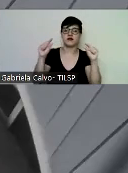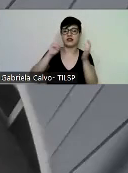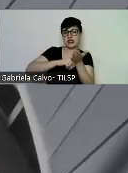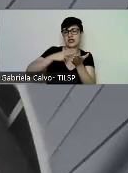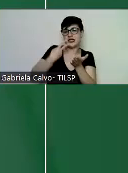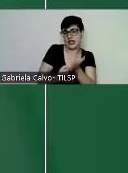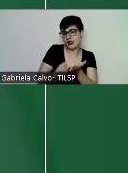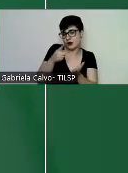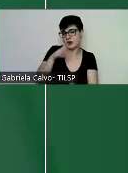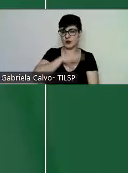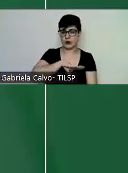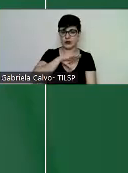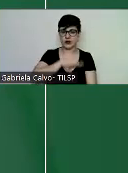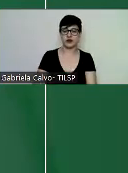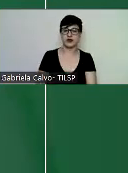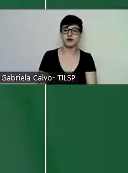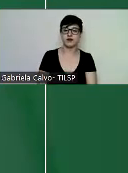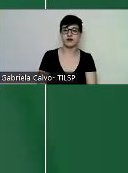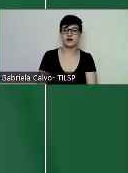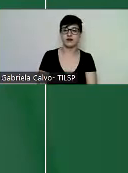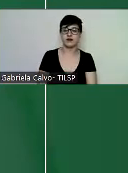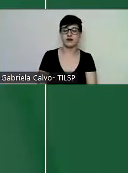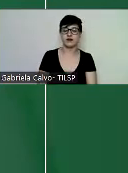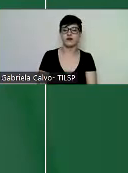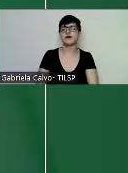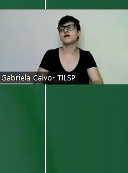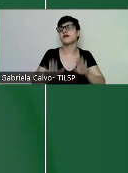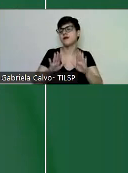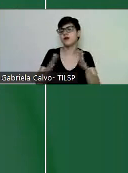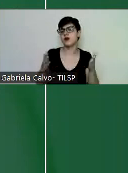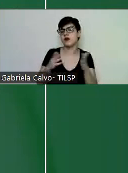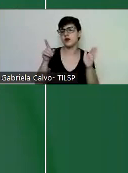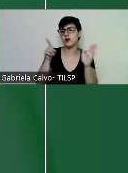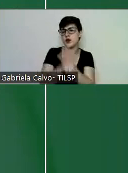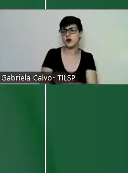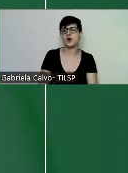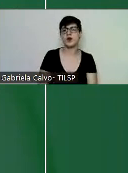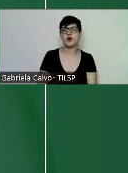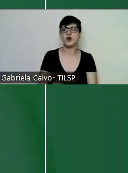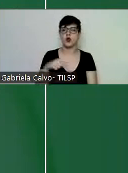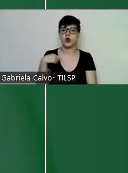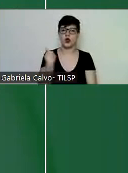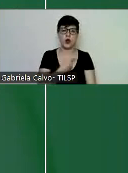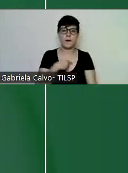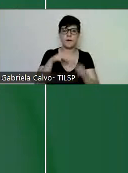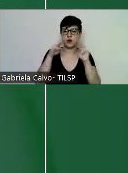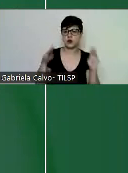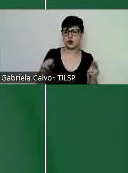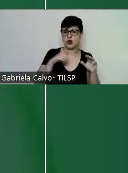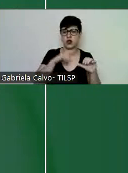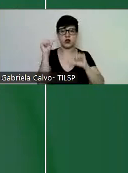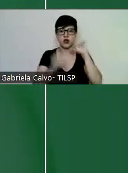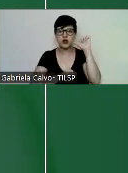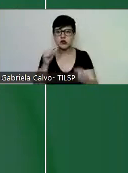tradução portuguesa Poderíamos dizer então que estamos diante da transformação dos museus terá que essa definição